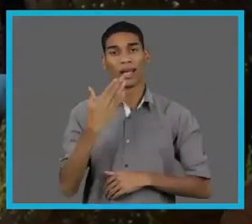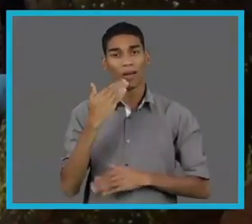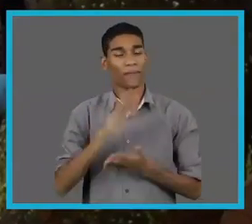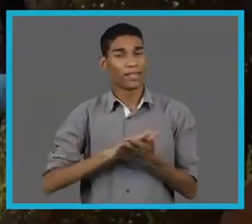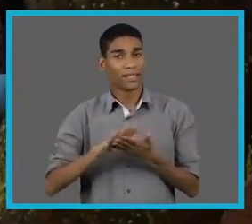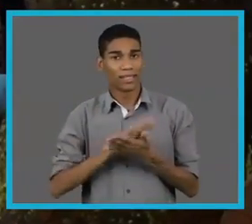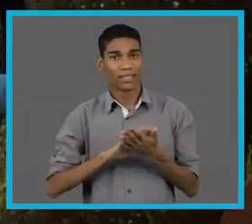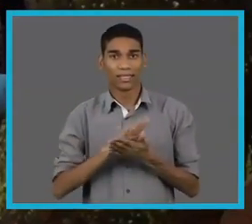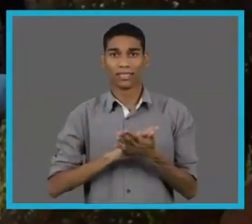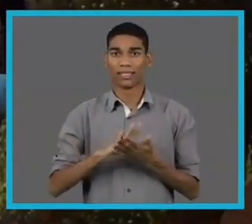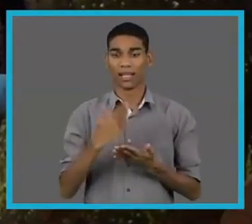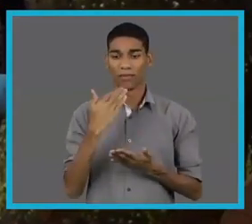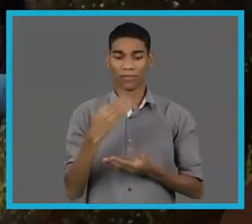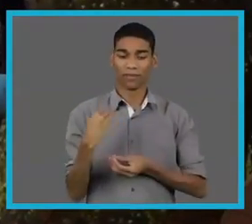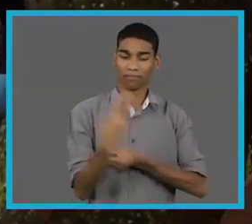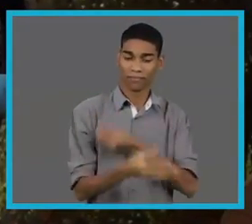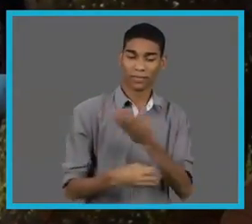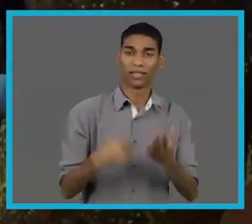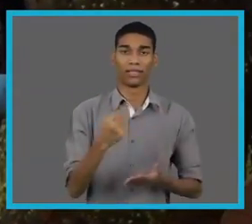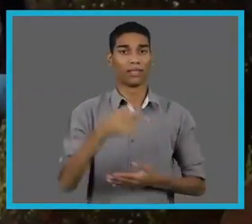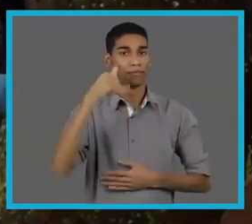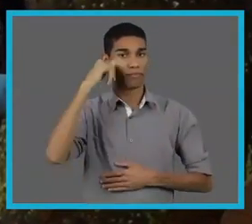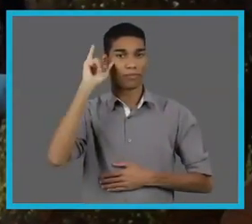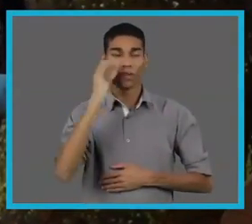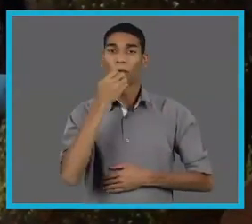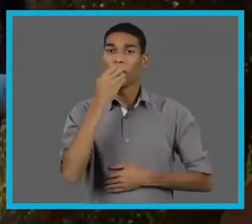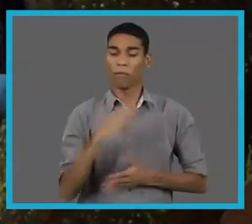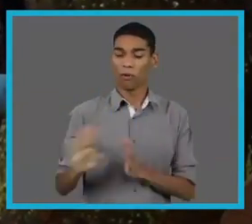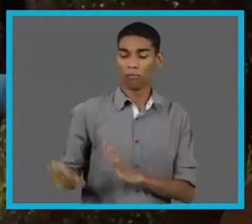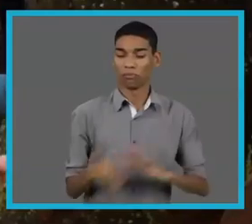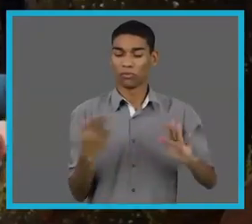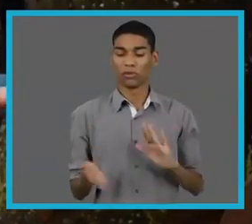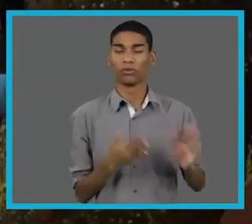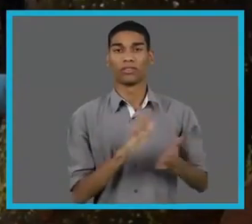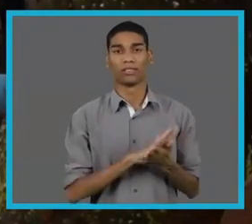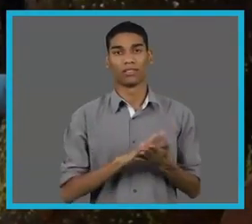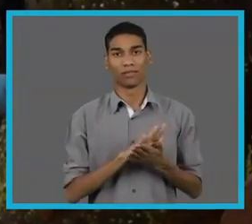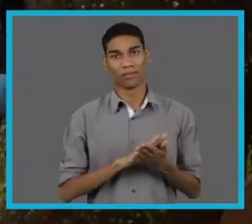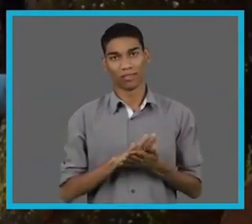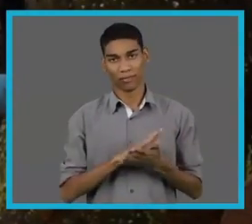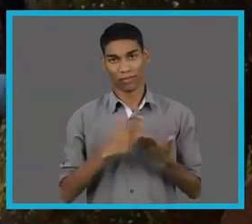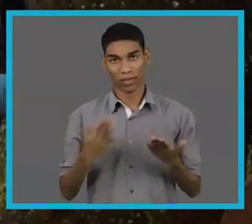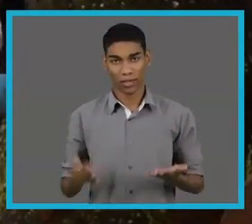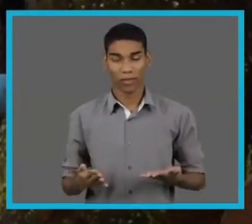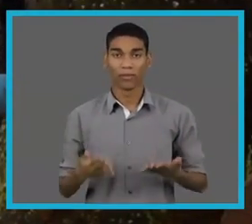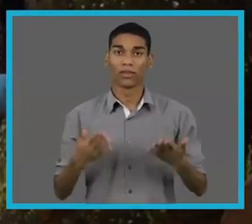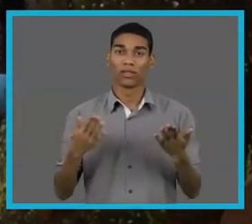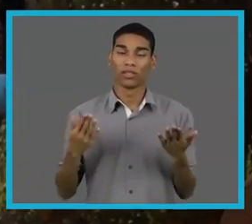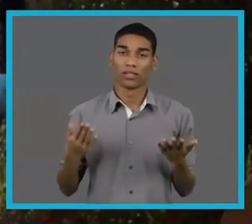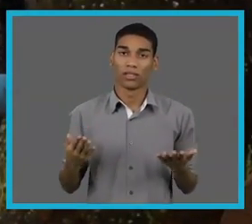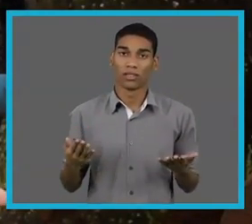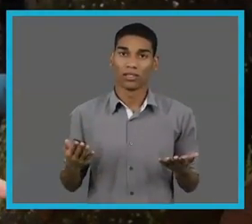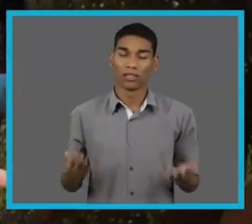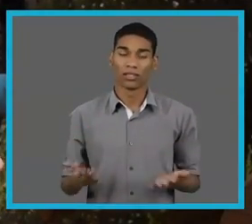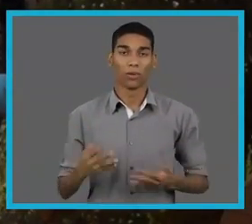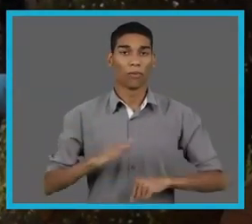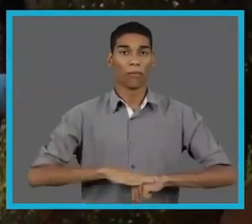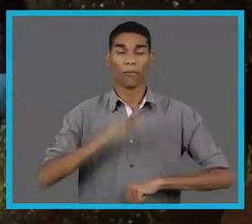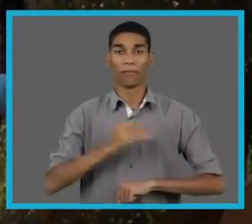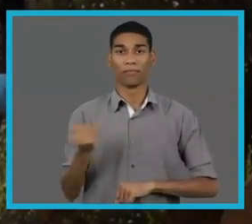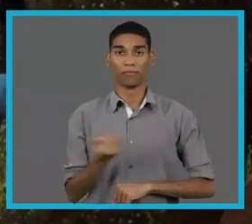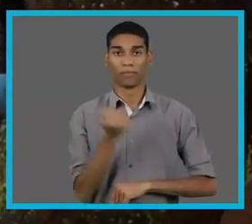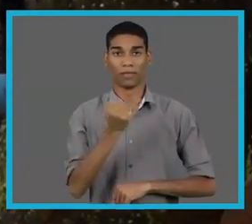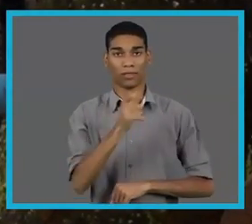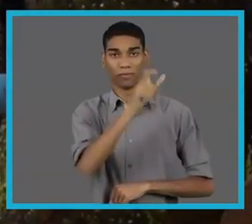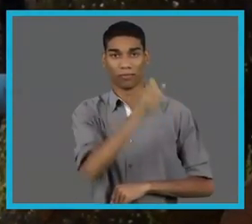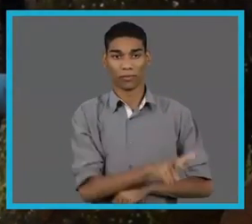Sem comida, sem alimentação para o gado, você não tem uma boa produção e, consequentemente, uma boa produtividade. Então, o